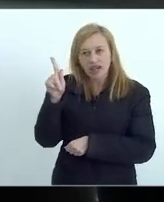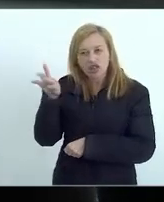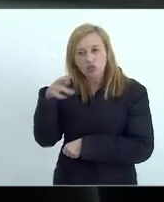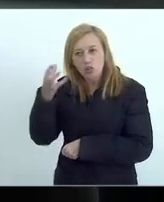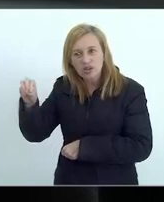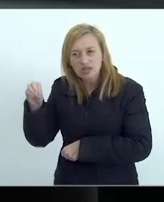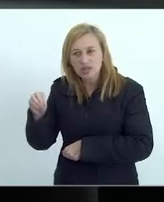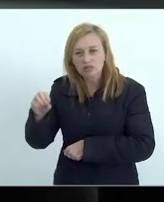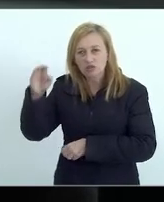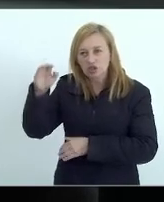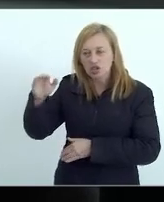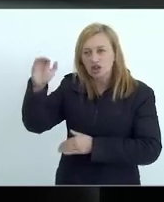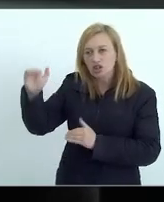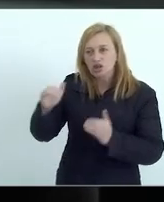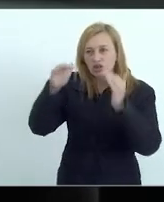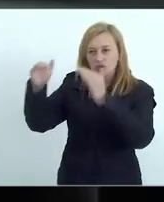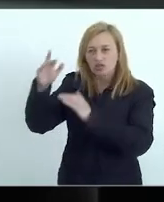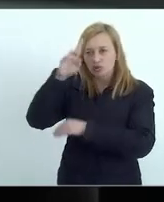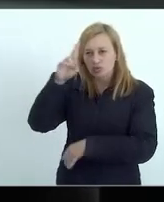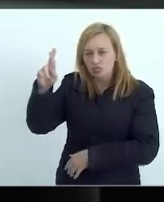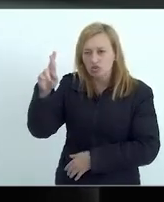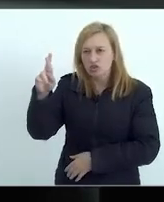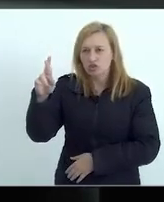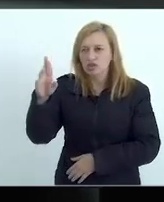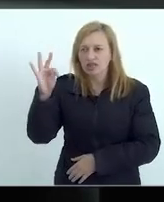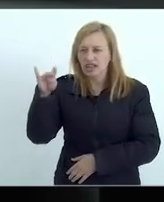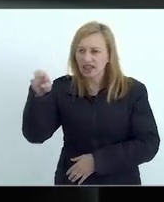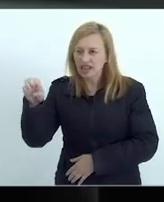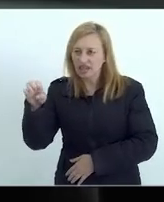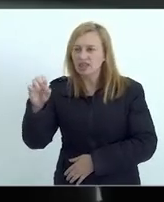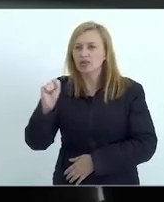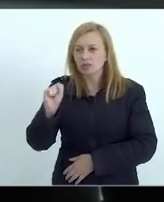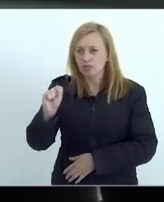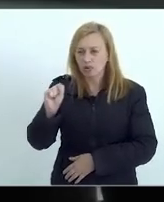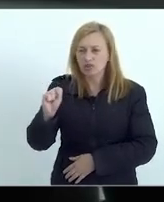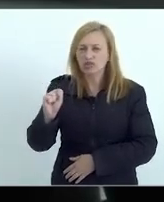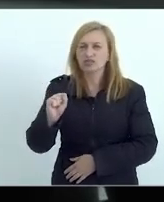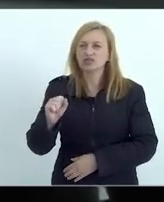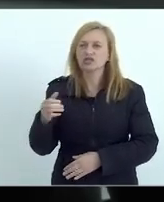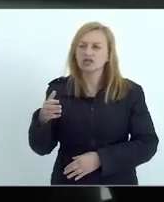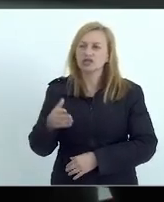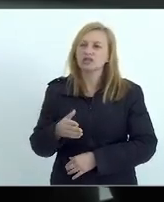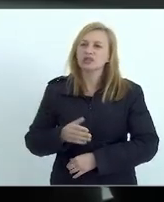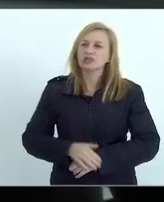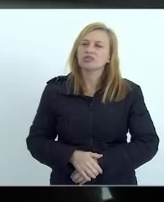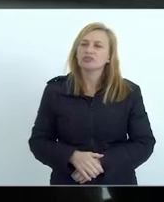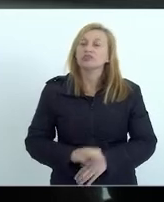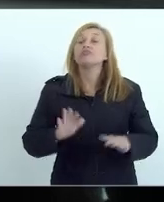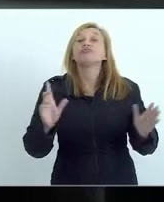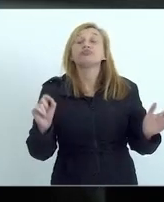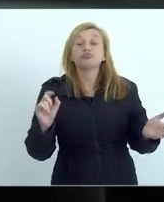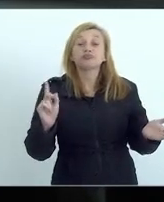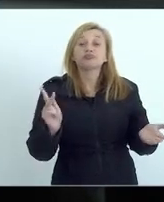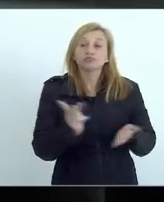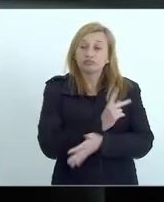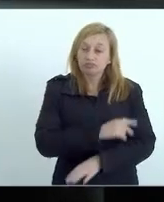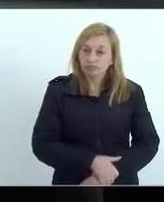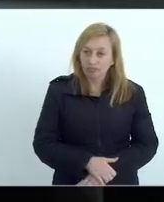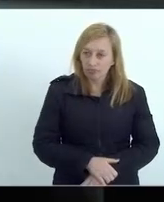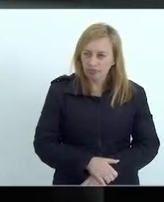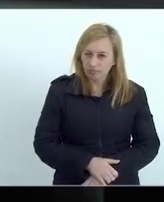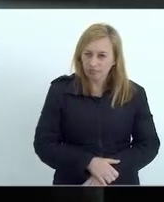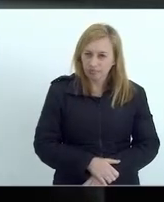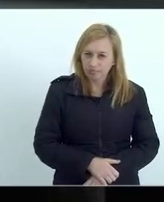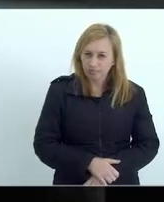e os subtenentes eles podem ascender ao de reais certo então o que que nós que que acontece